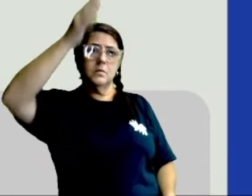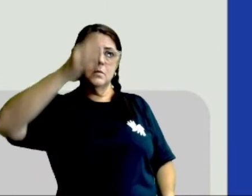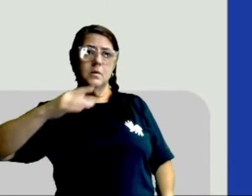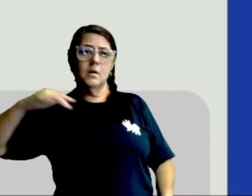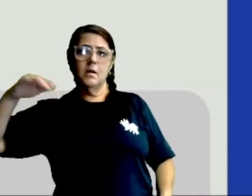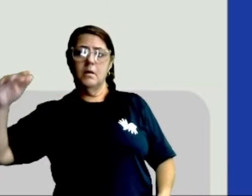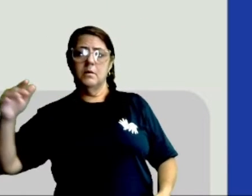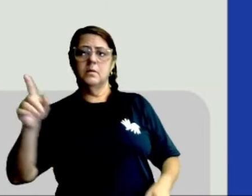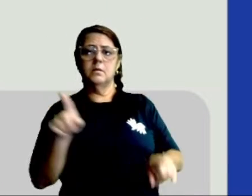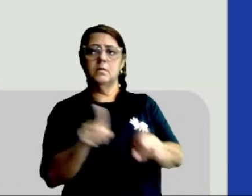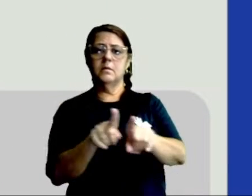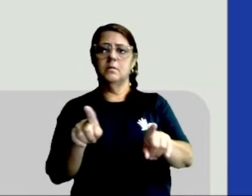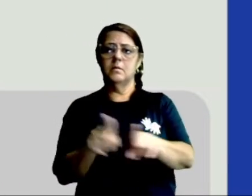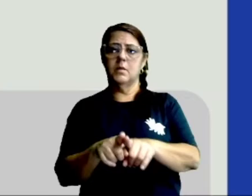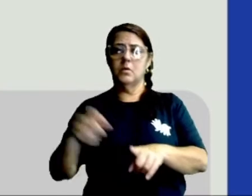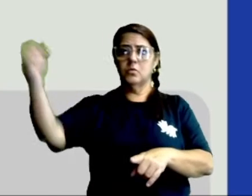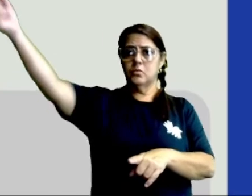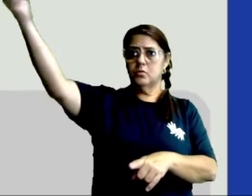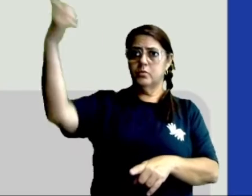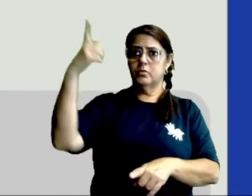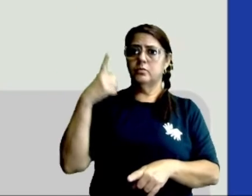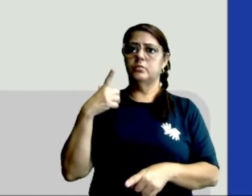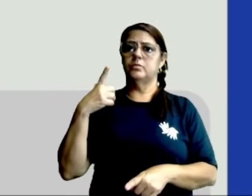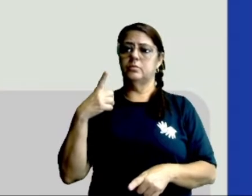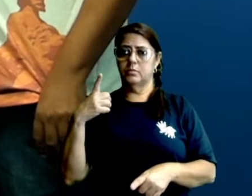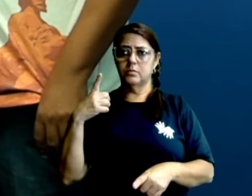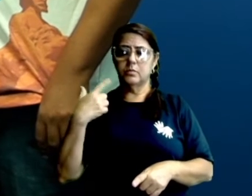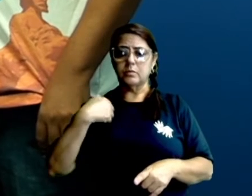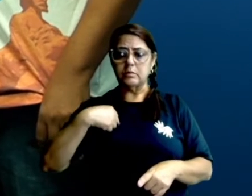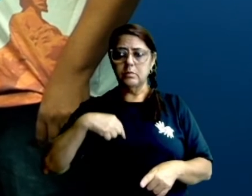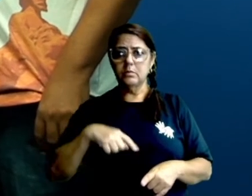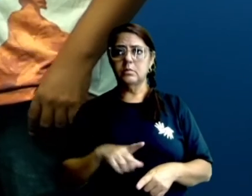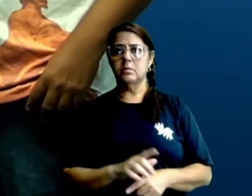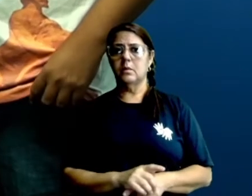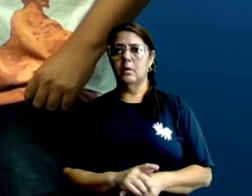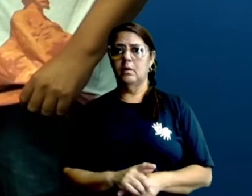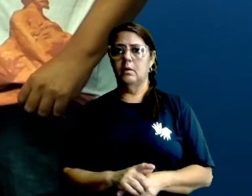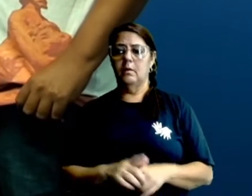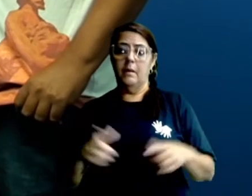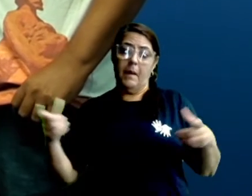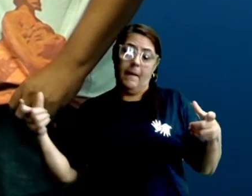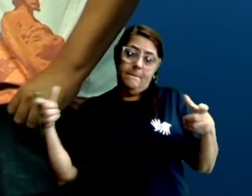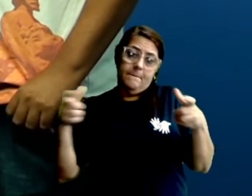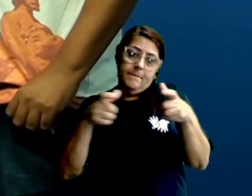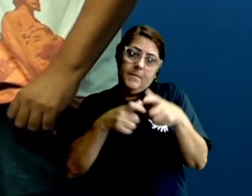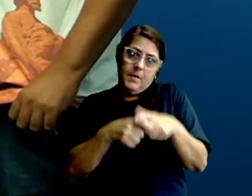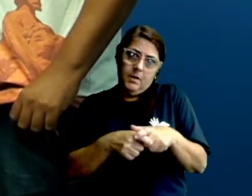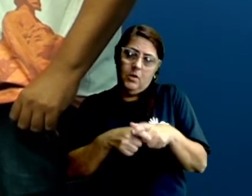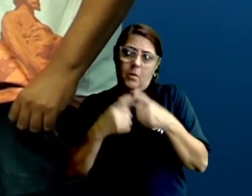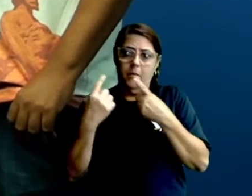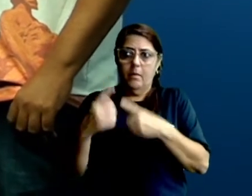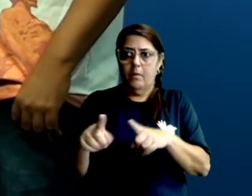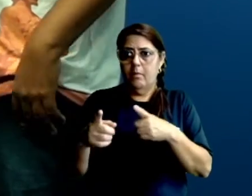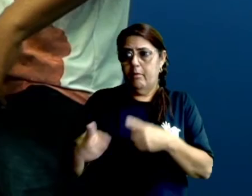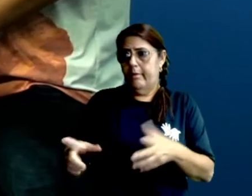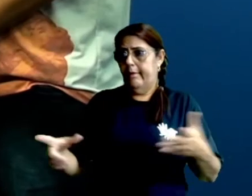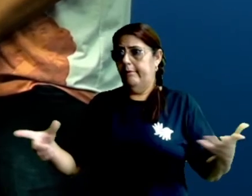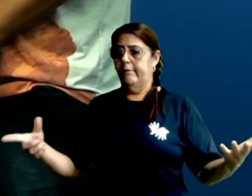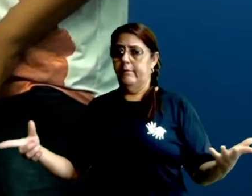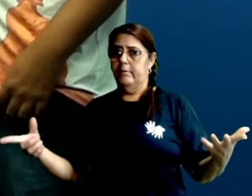altitudes, onde a incidência do sol vai ser menor,